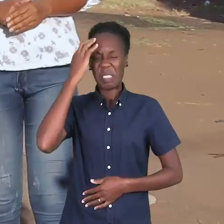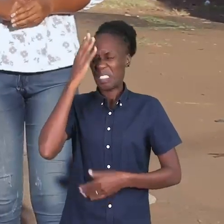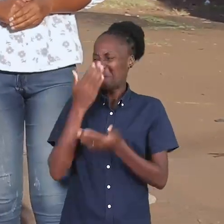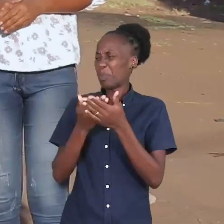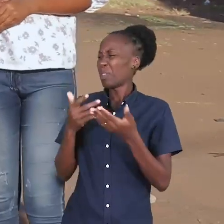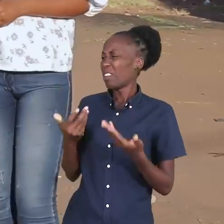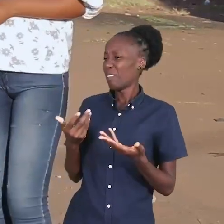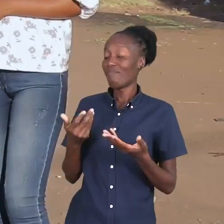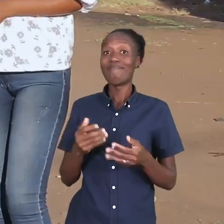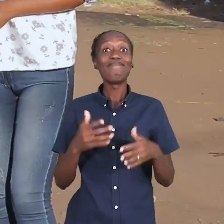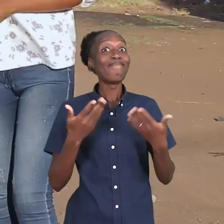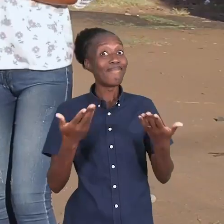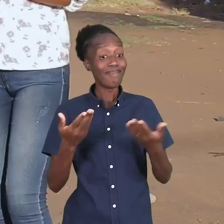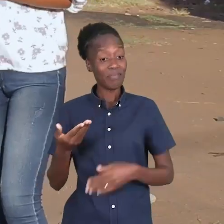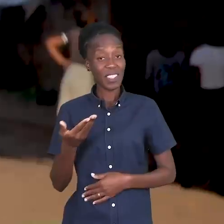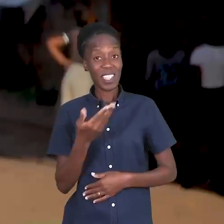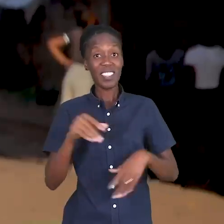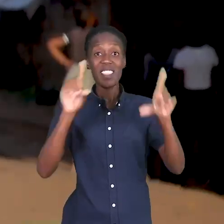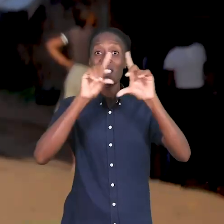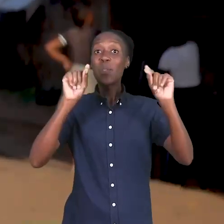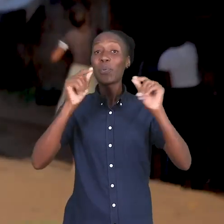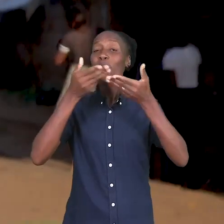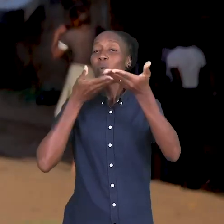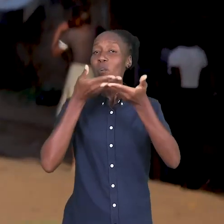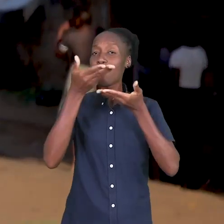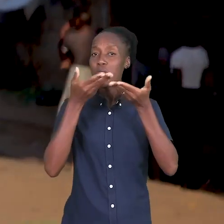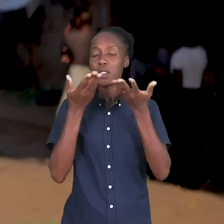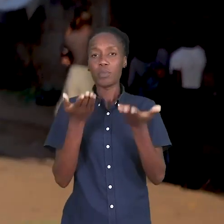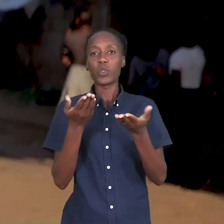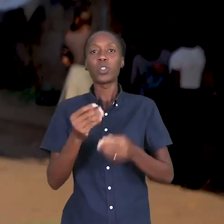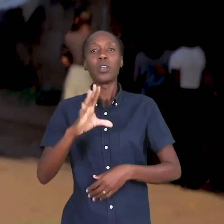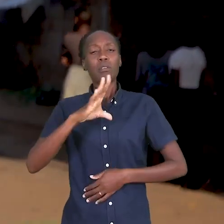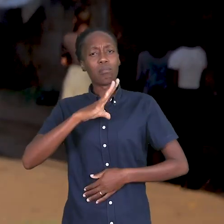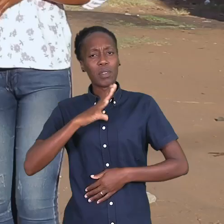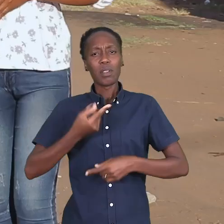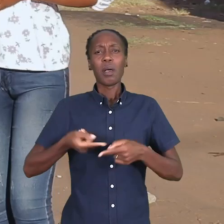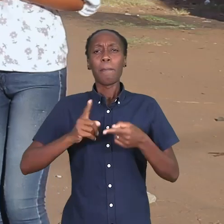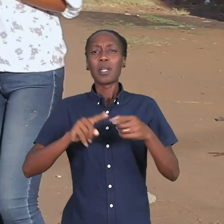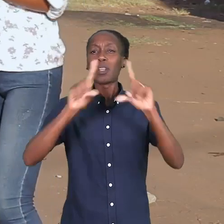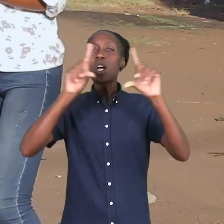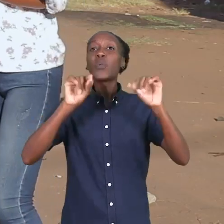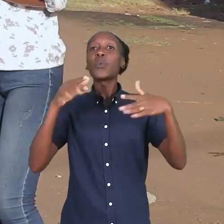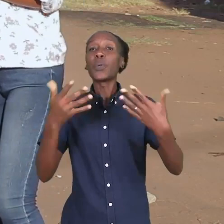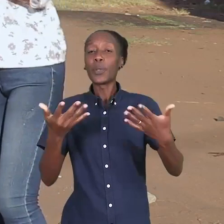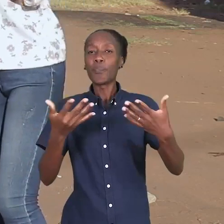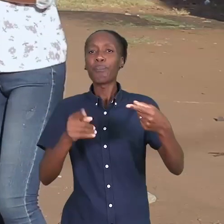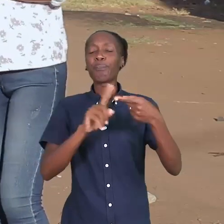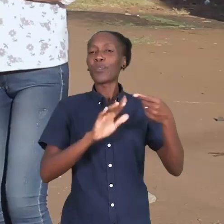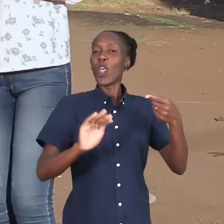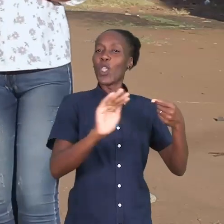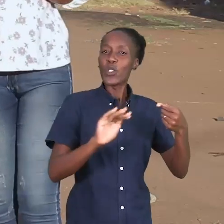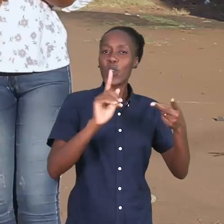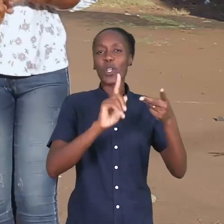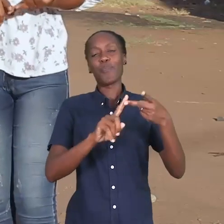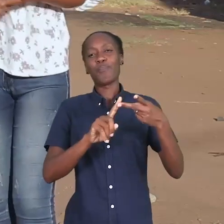mas por que será? Bem, Cornélio, esta é uma das conversas que vamos ter hoje, mas também vamos falar sobre como